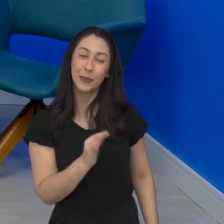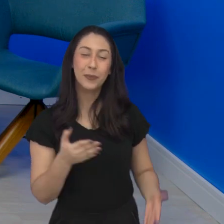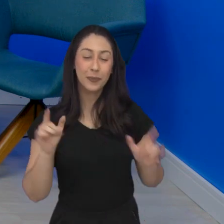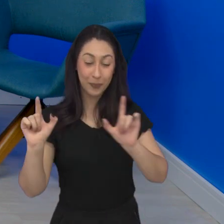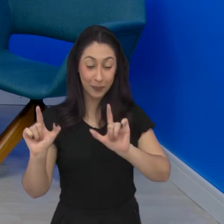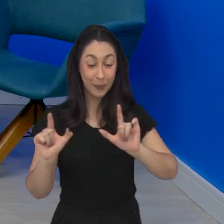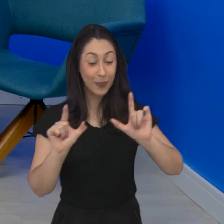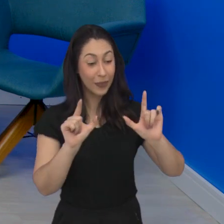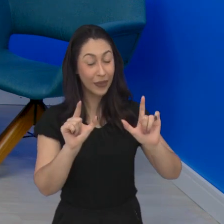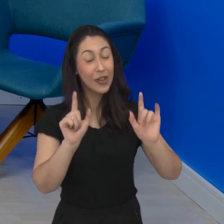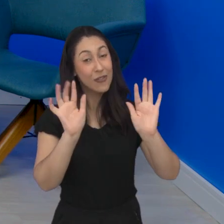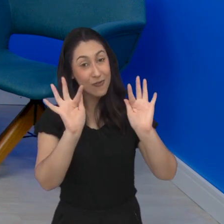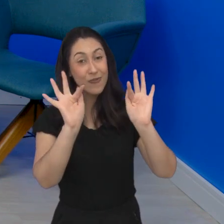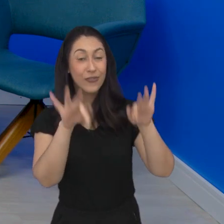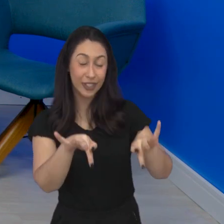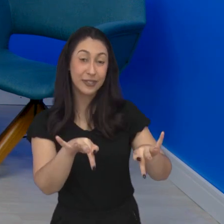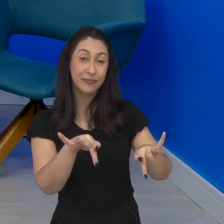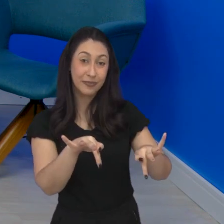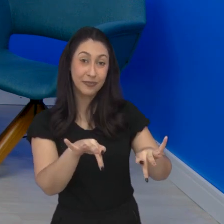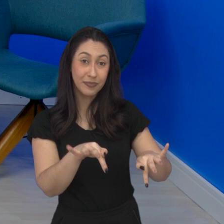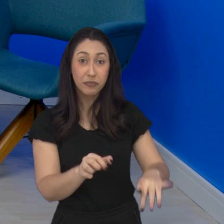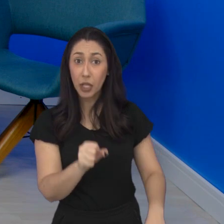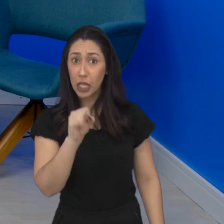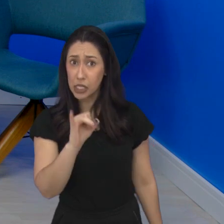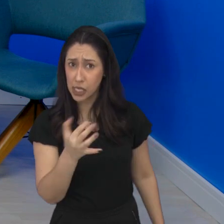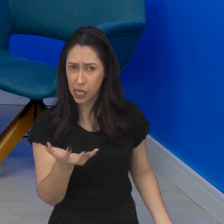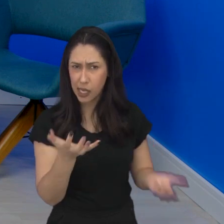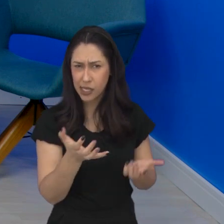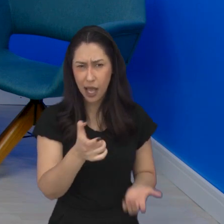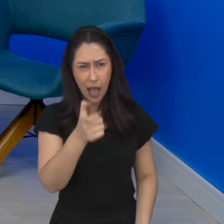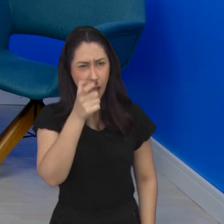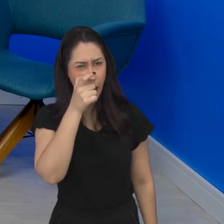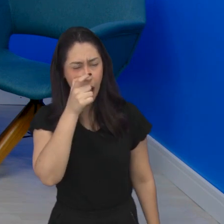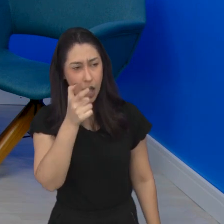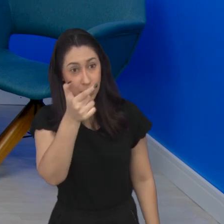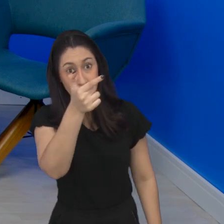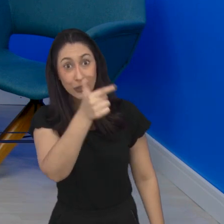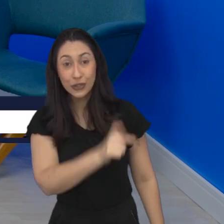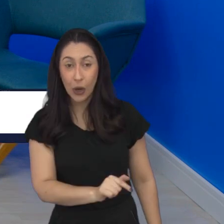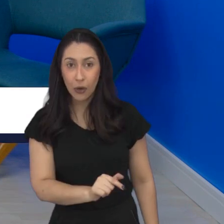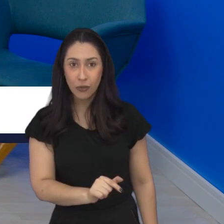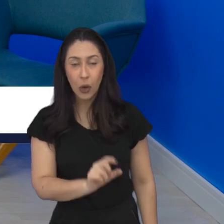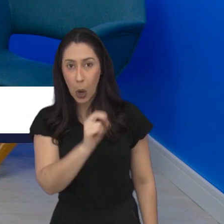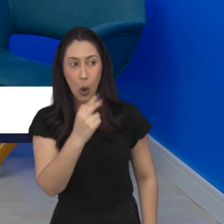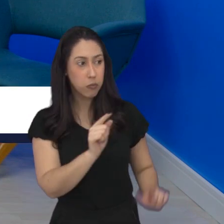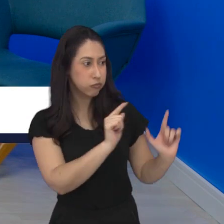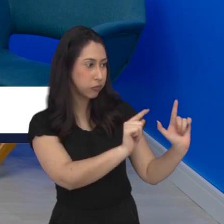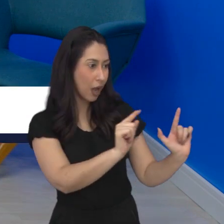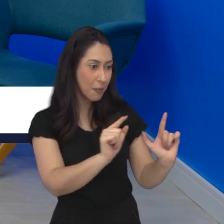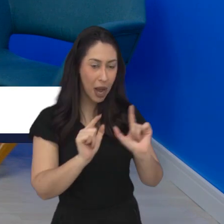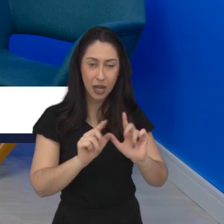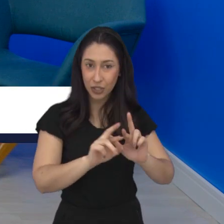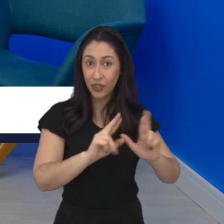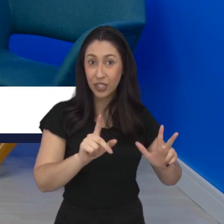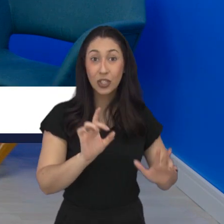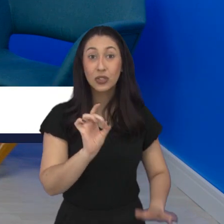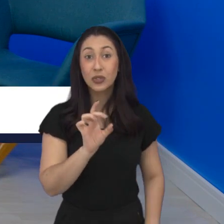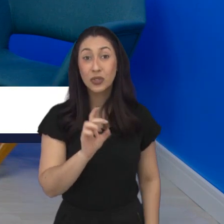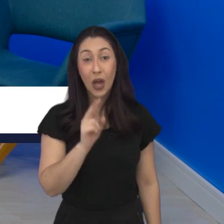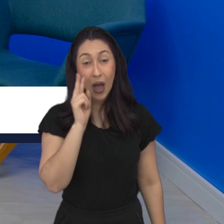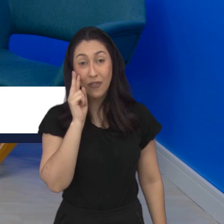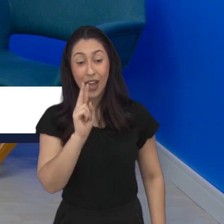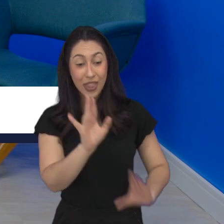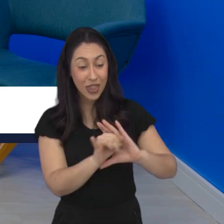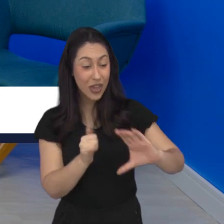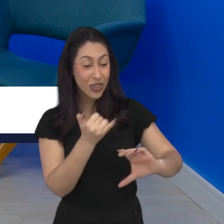Bom, gente, chega ao fim mais uma vez o Sobre Política. Se você quiser rever esse ou outro dos nossos programas, é só acessar